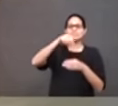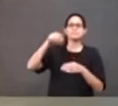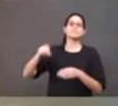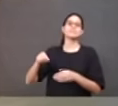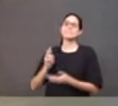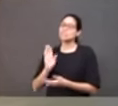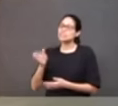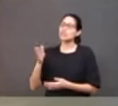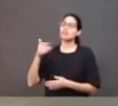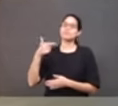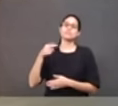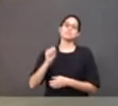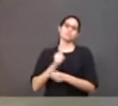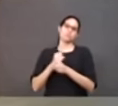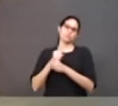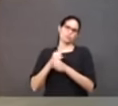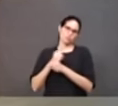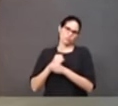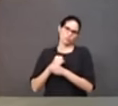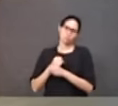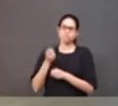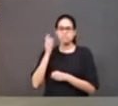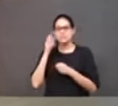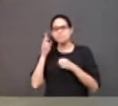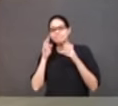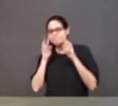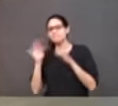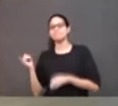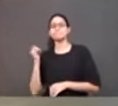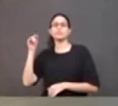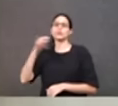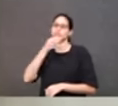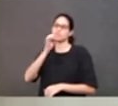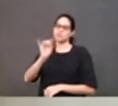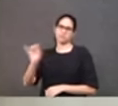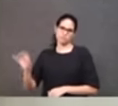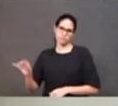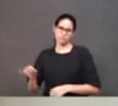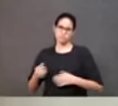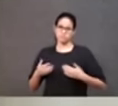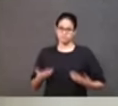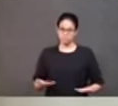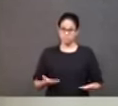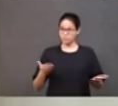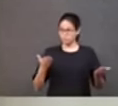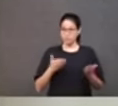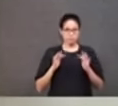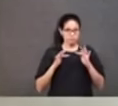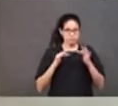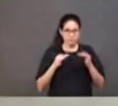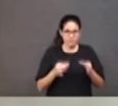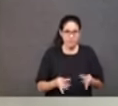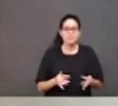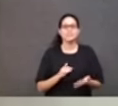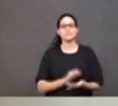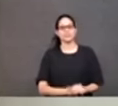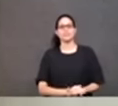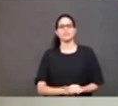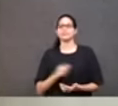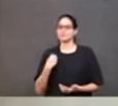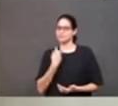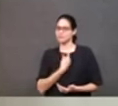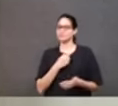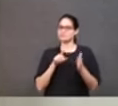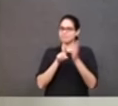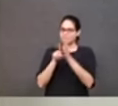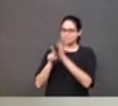ao interessado... Bom, então nós damos... O encerramento aí da nossa primeira rodada de perguntas feitas de candidato para candidato.